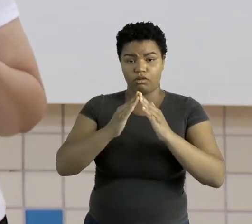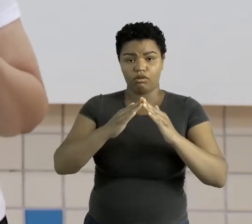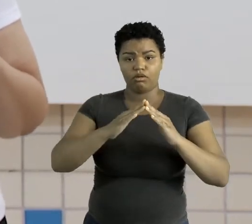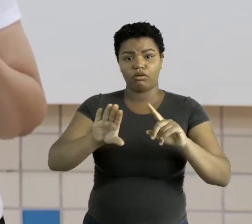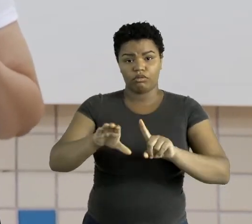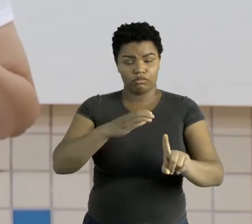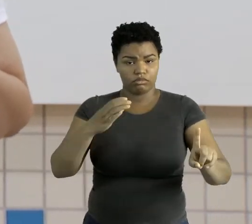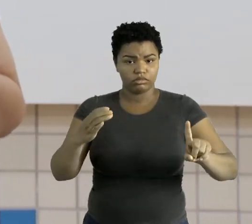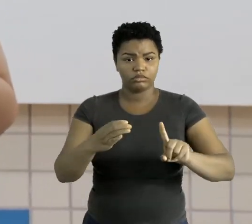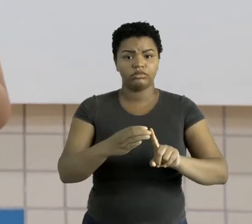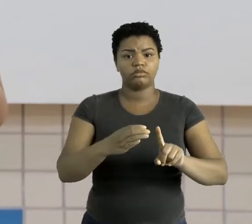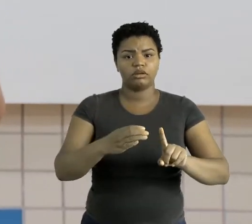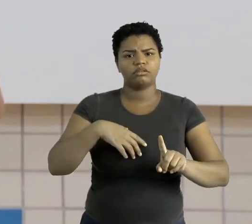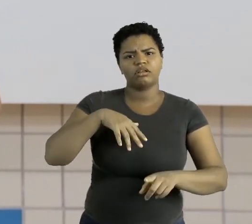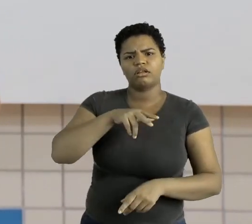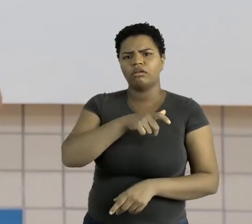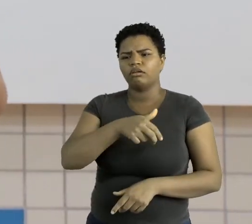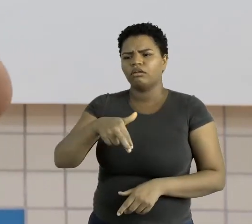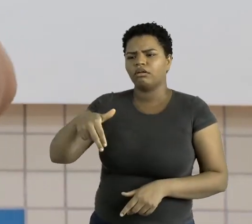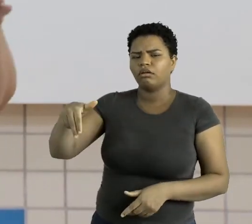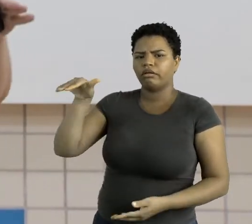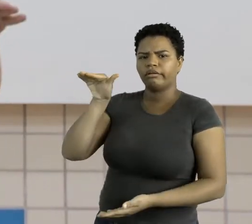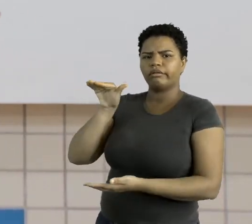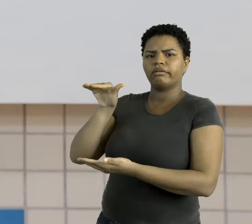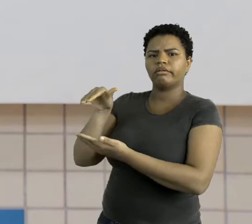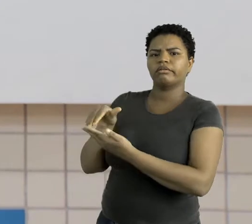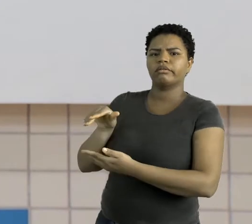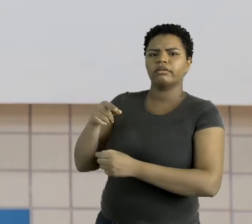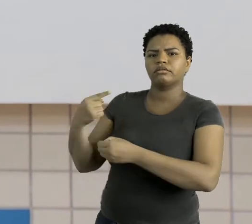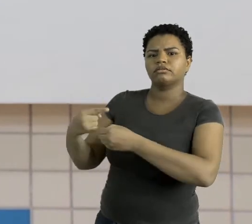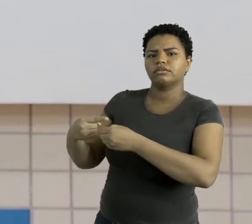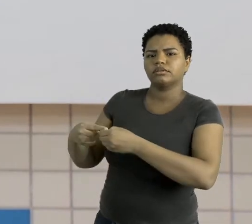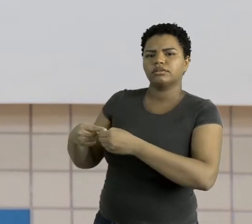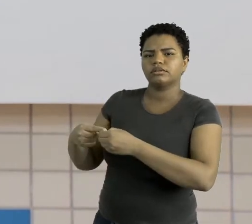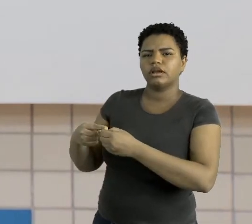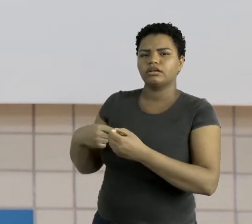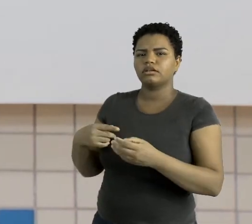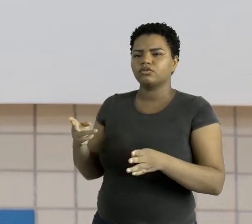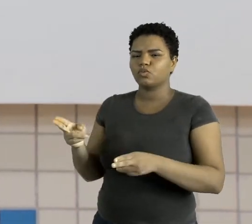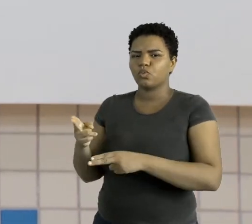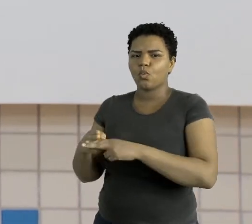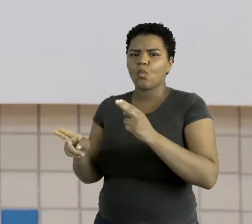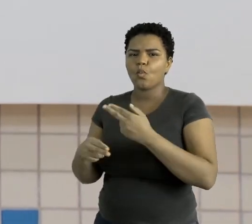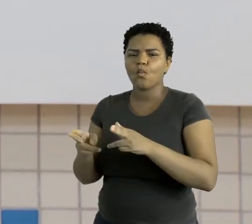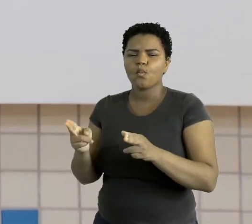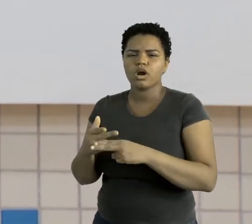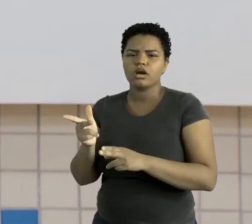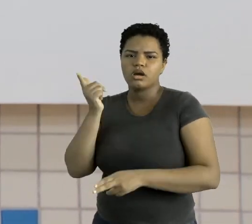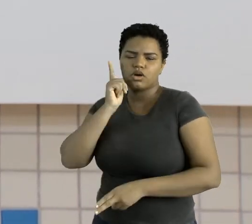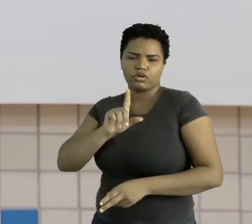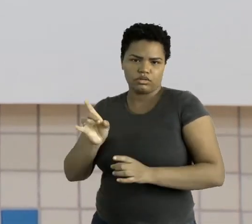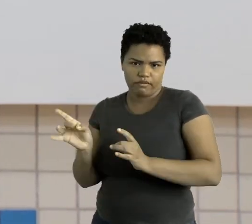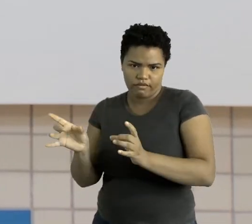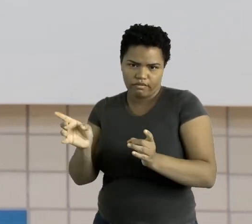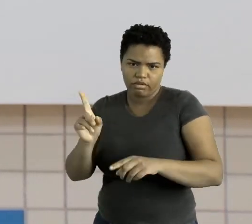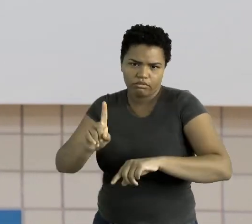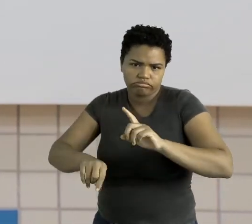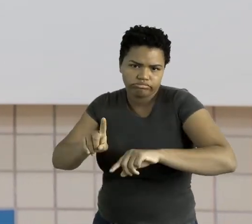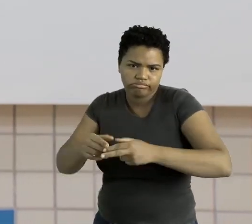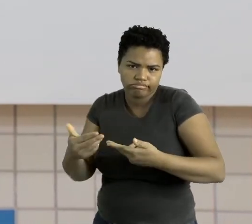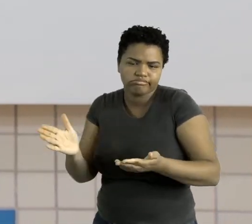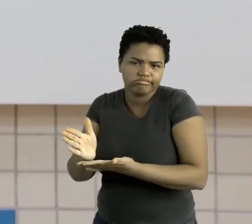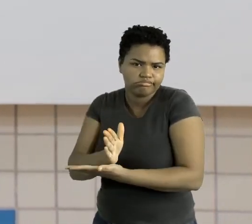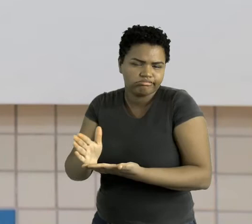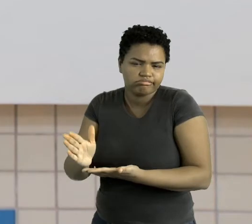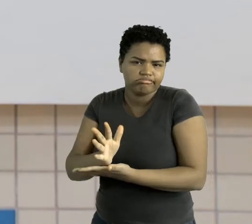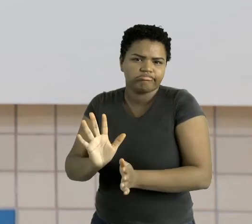eles andavam até a cidade, se infiltravam e conseguiam vender algumas coisas. Era vender